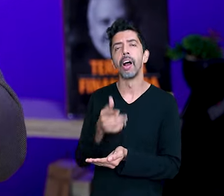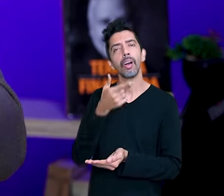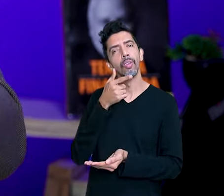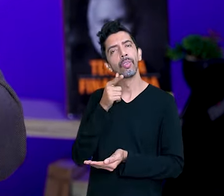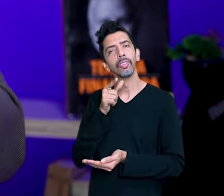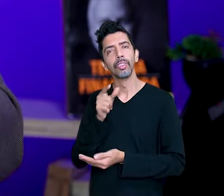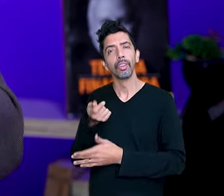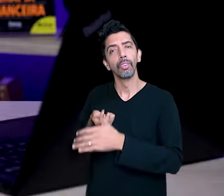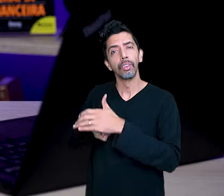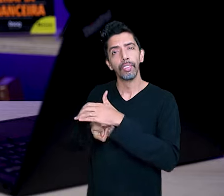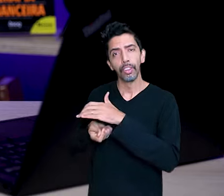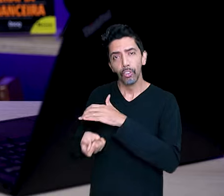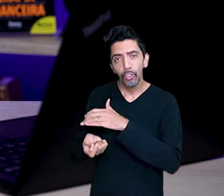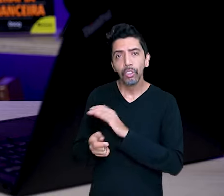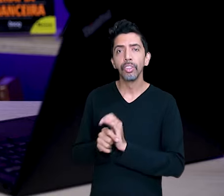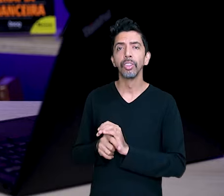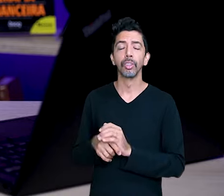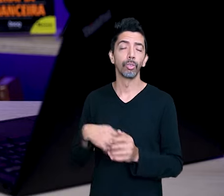de economizar,